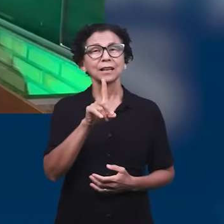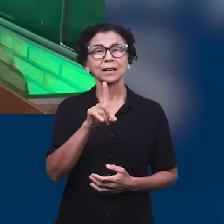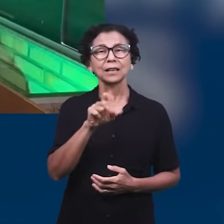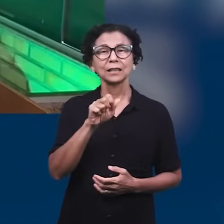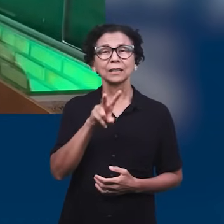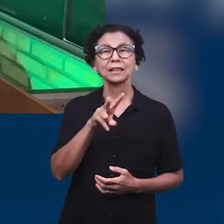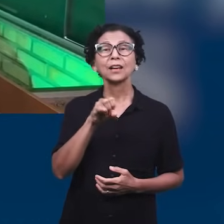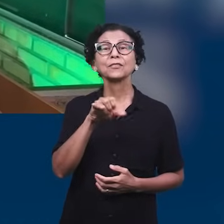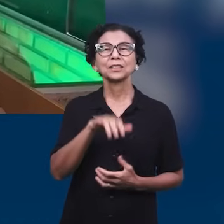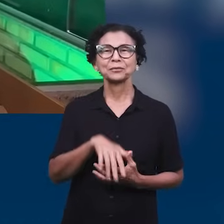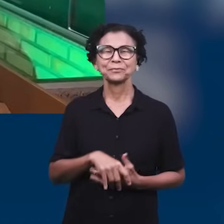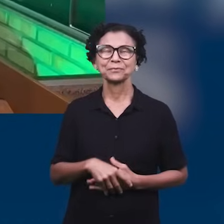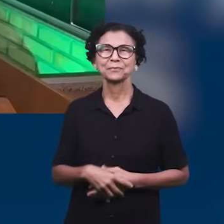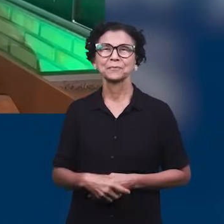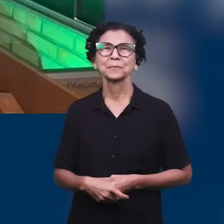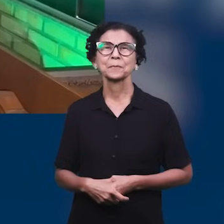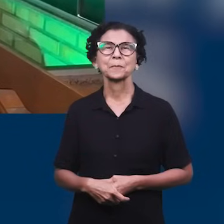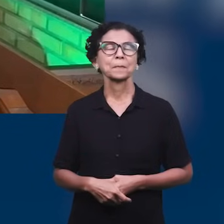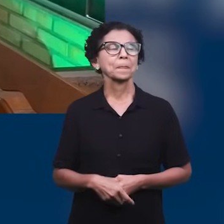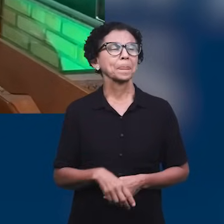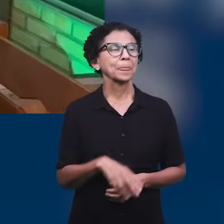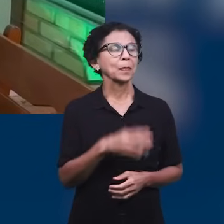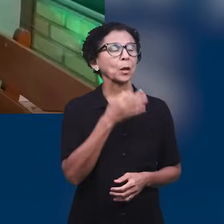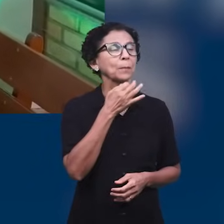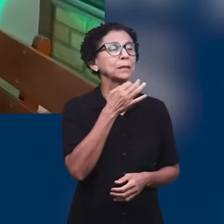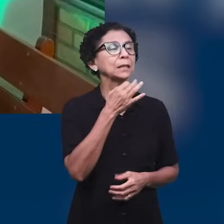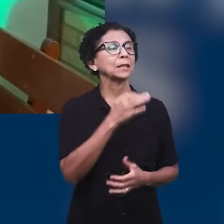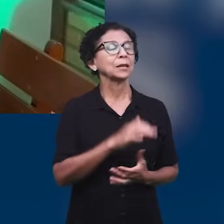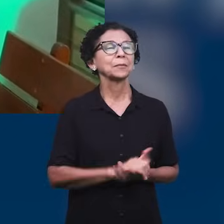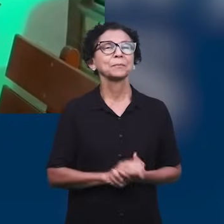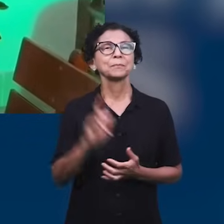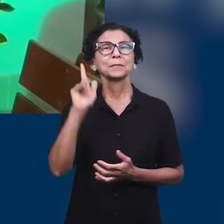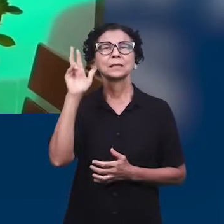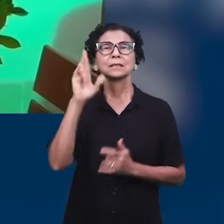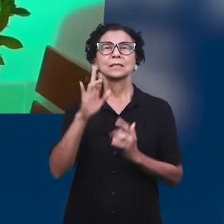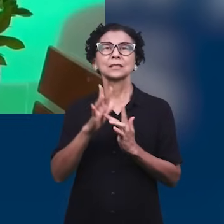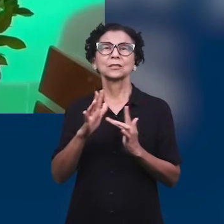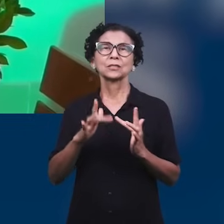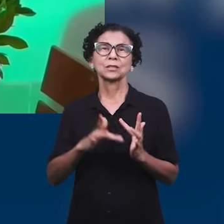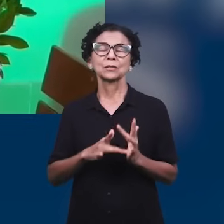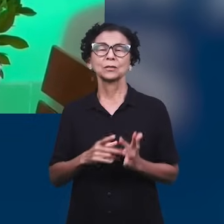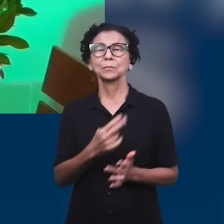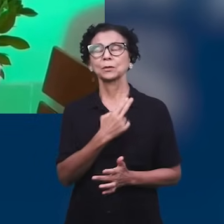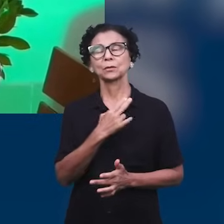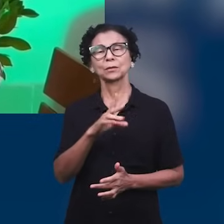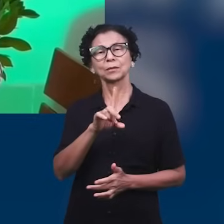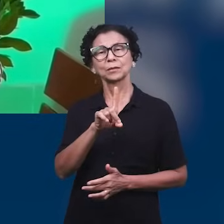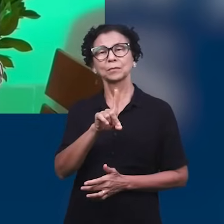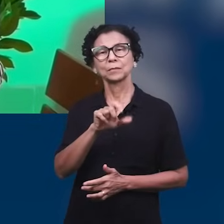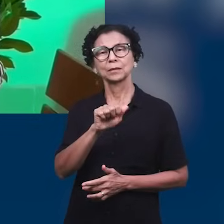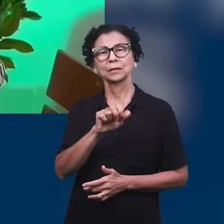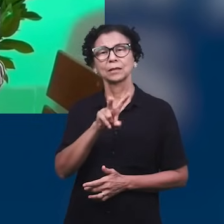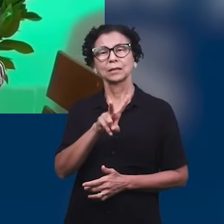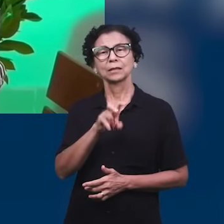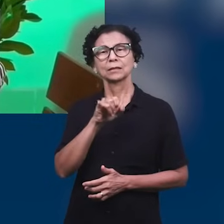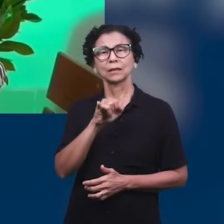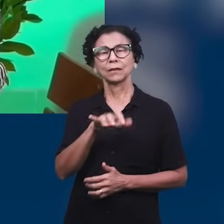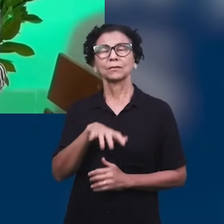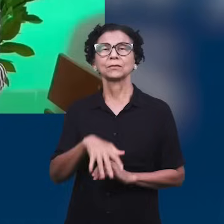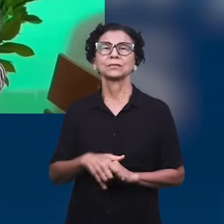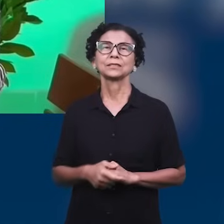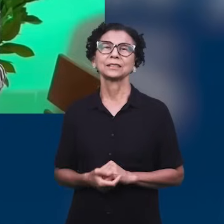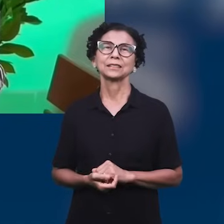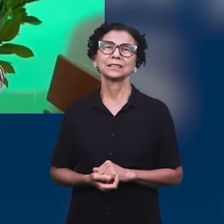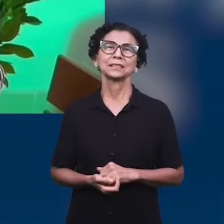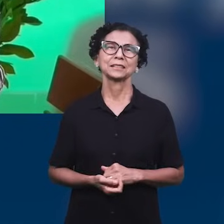um pouco sobre esse evento. Fala aí, Davi. Paz do Senhor, irmãos, sou Davi. E hoje nós